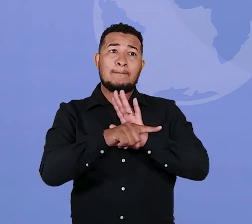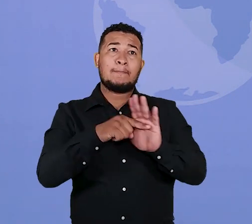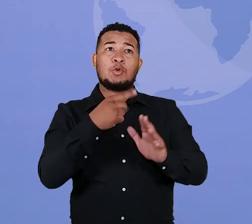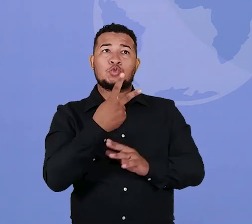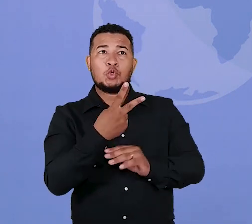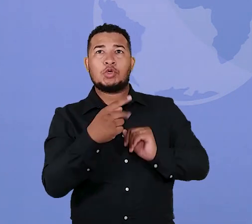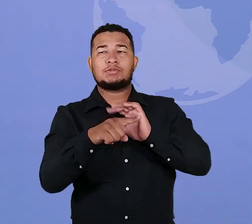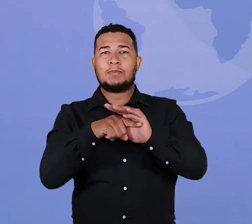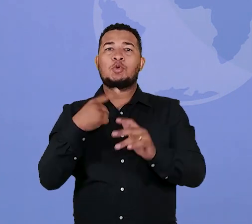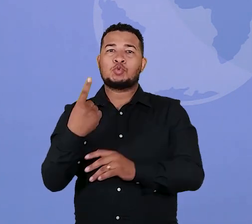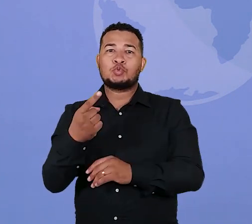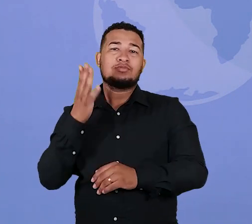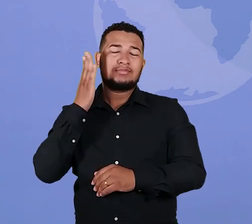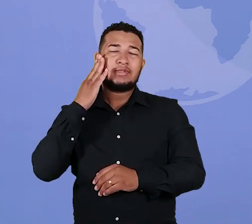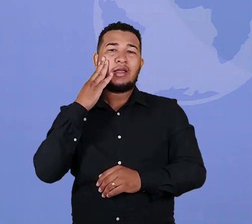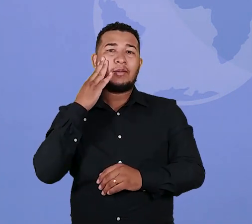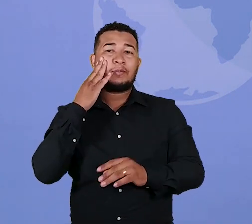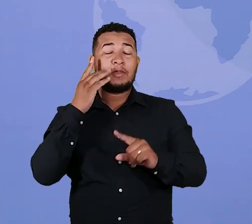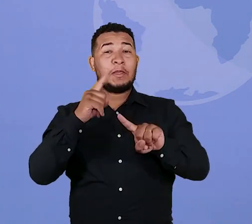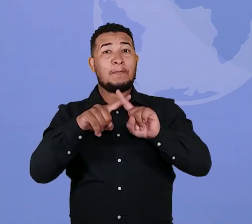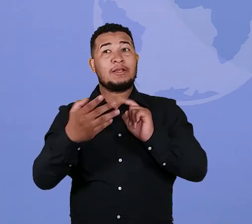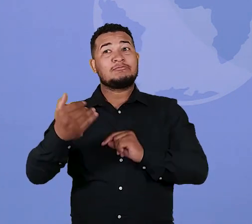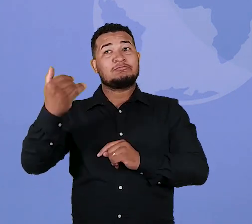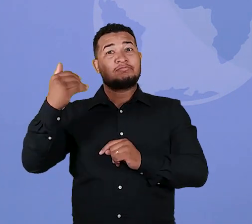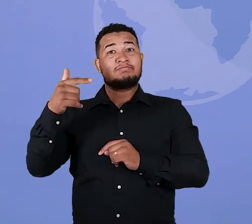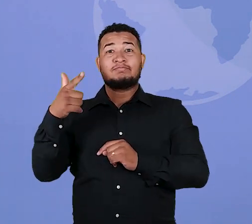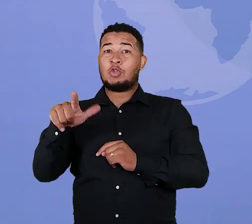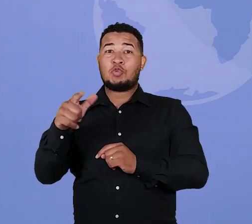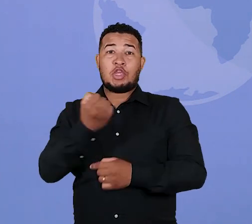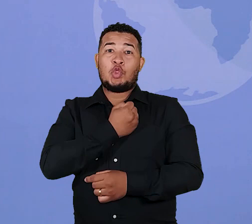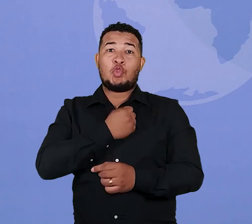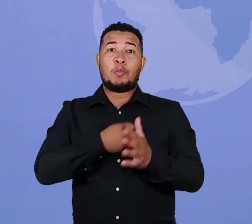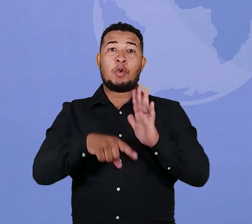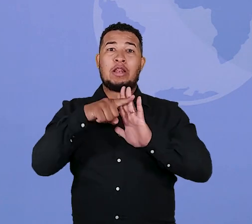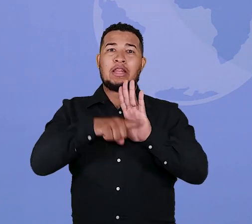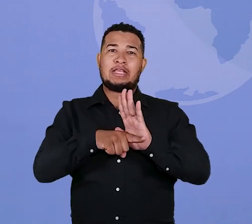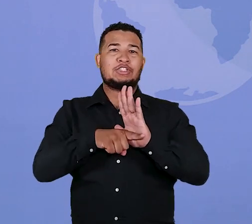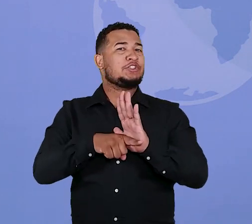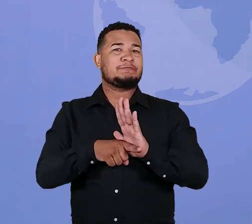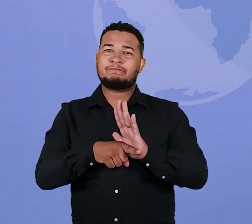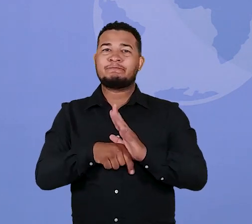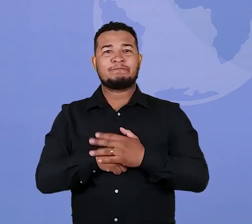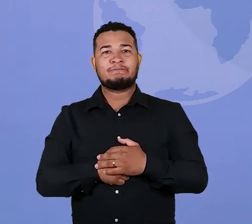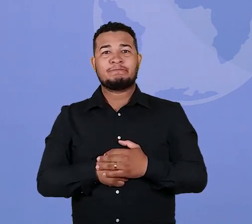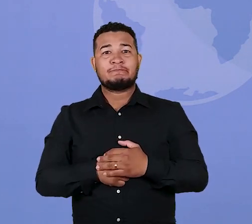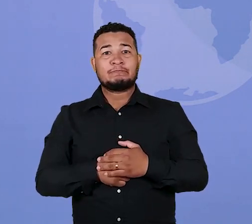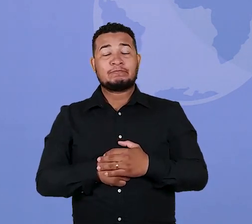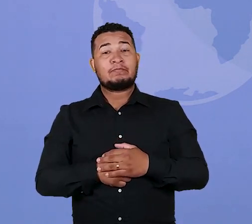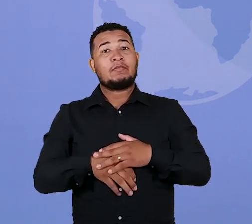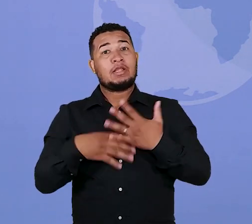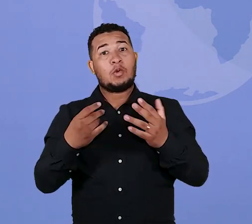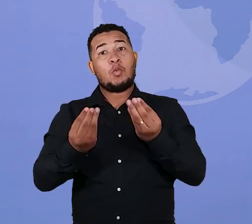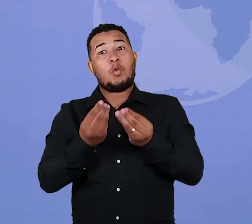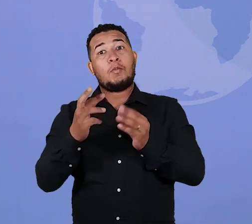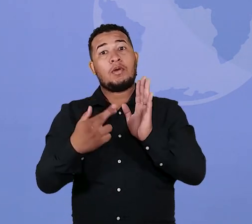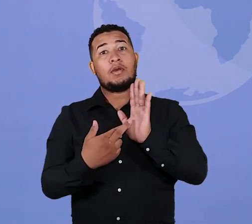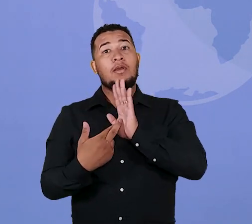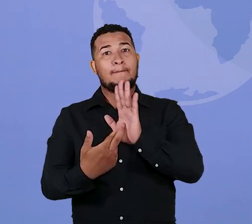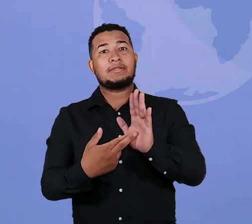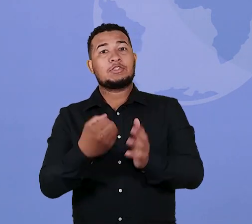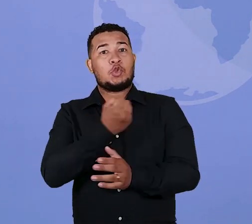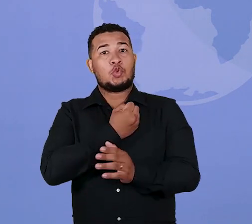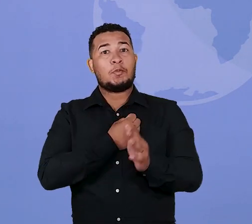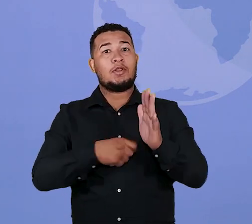1. Mas e na época? Não existiam números negativos. Então, com a necessidade de representar